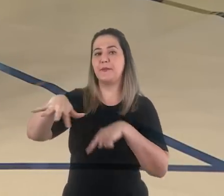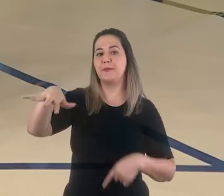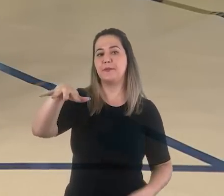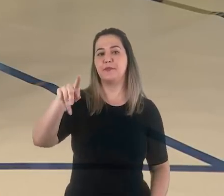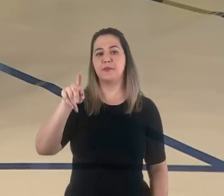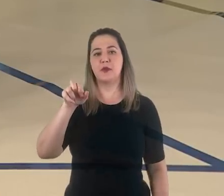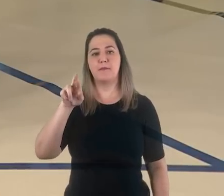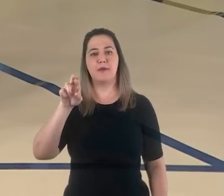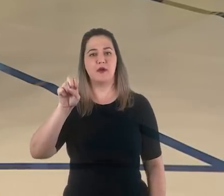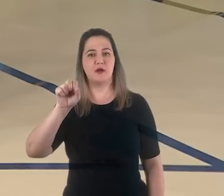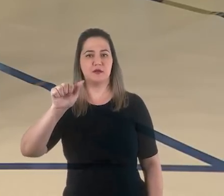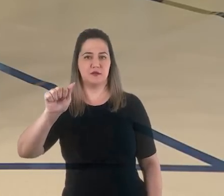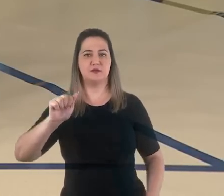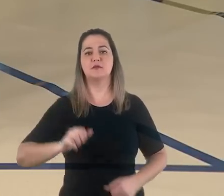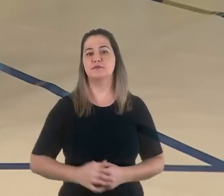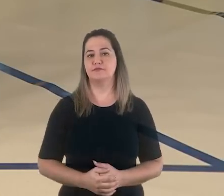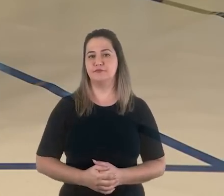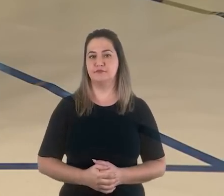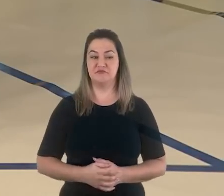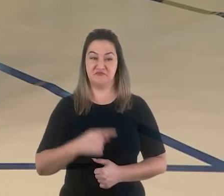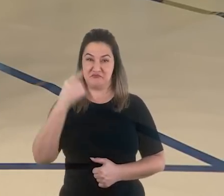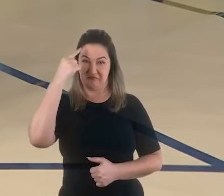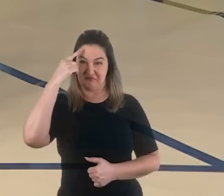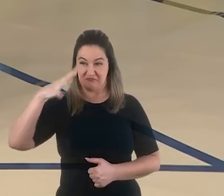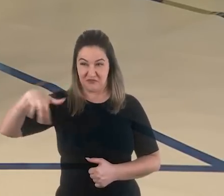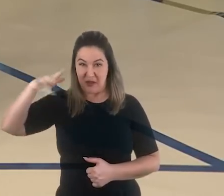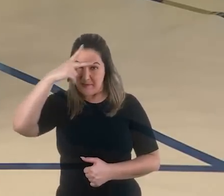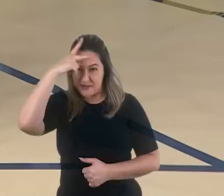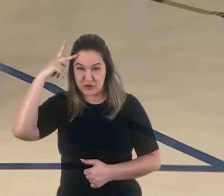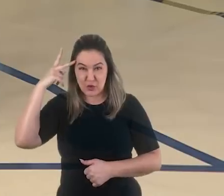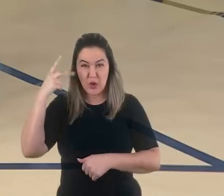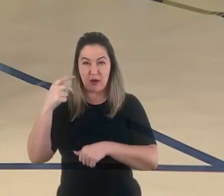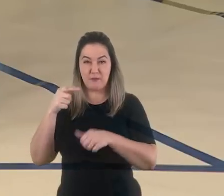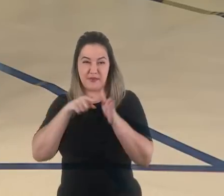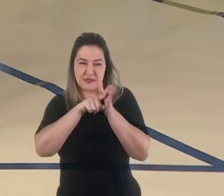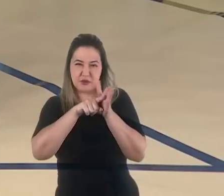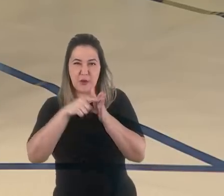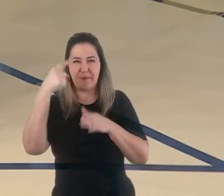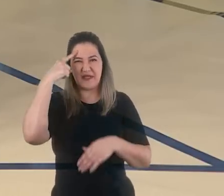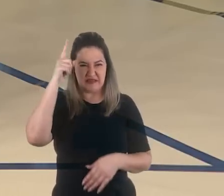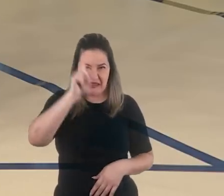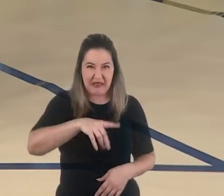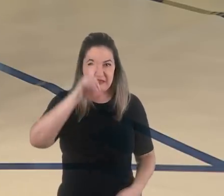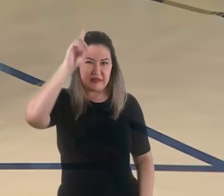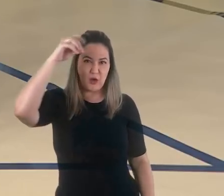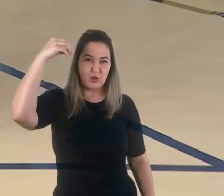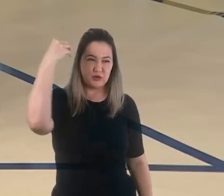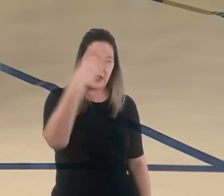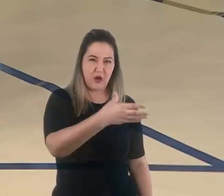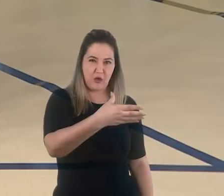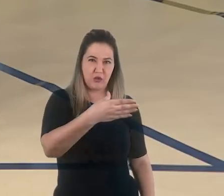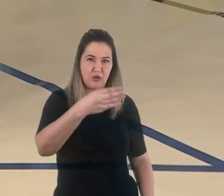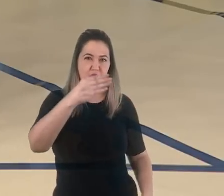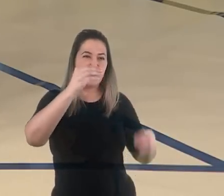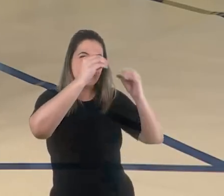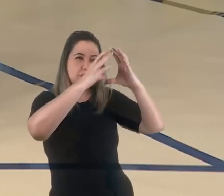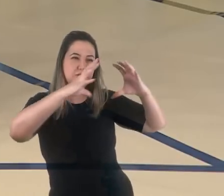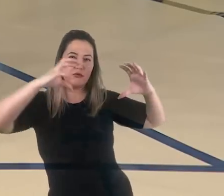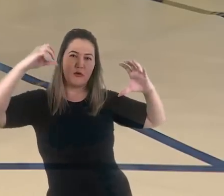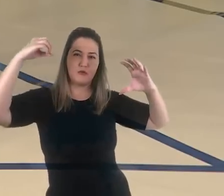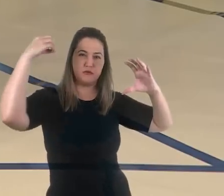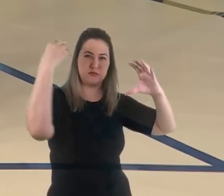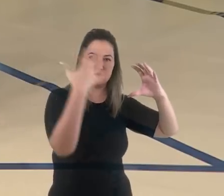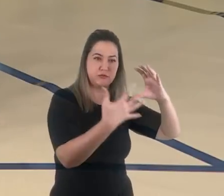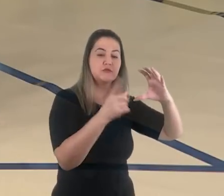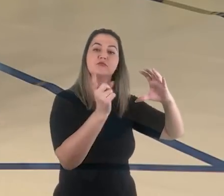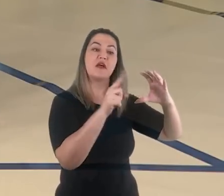seria uma evidência de que o autor bíblico não teve uma visão de Deus, mas apenas plagiou a cultura pagã e que ele viveu